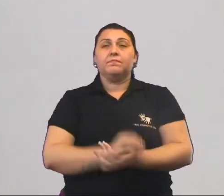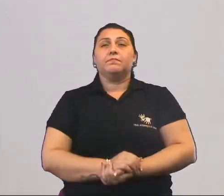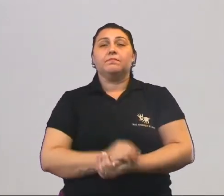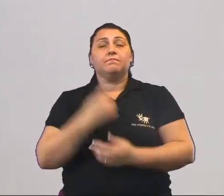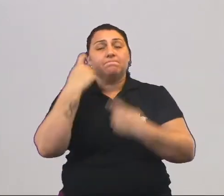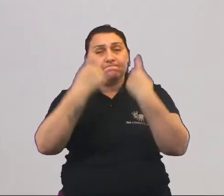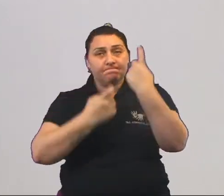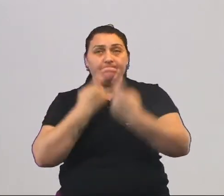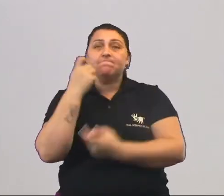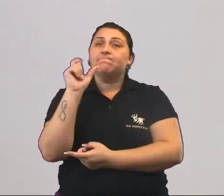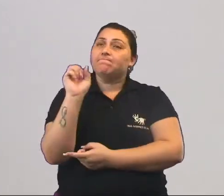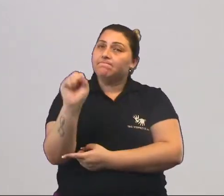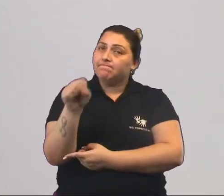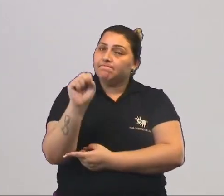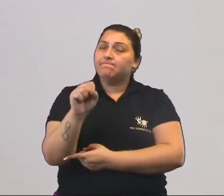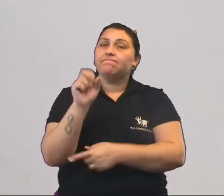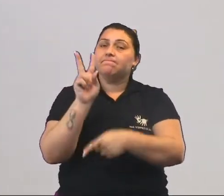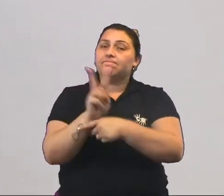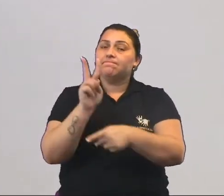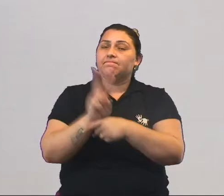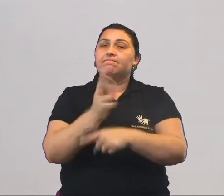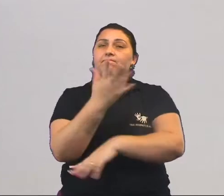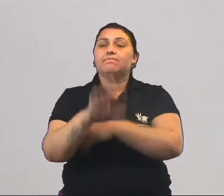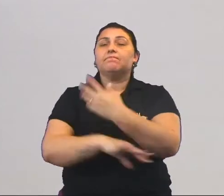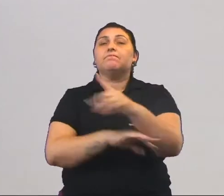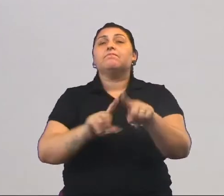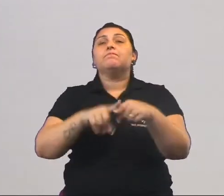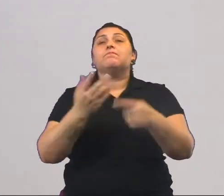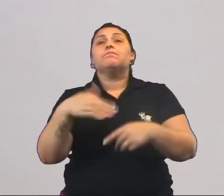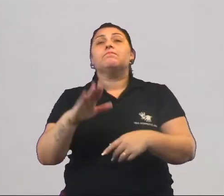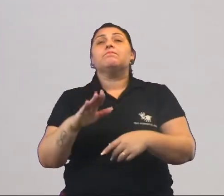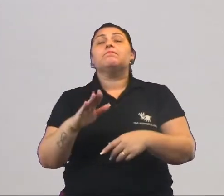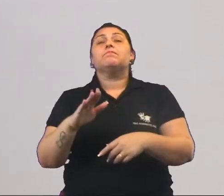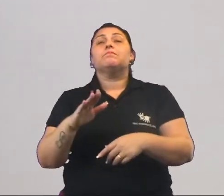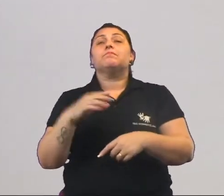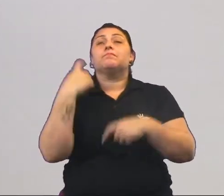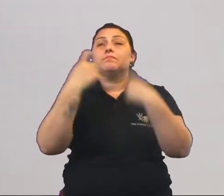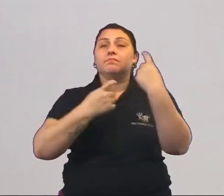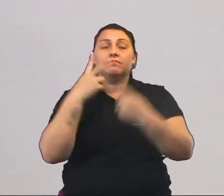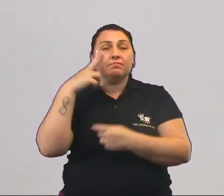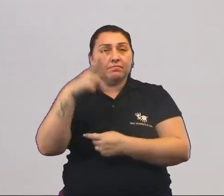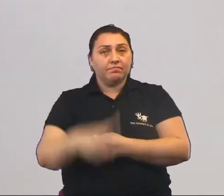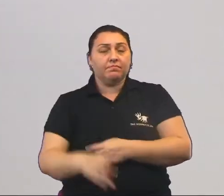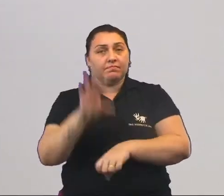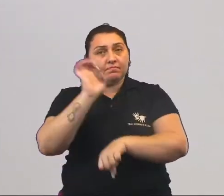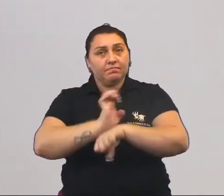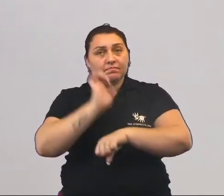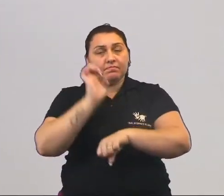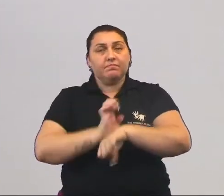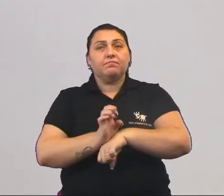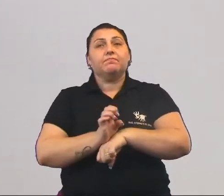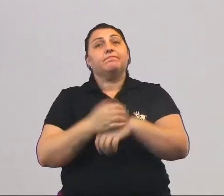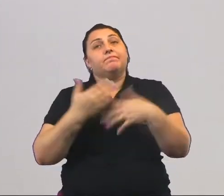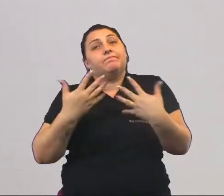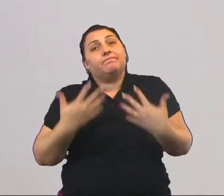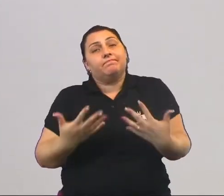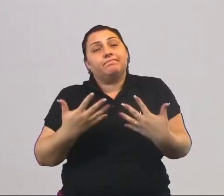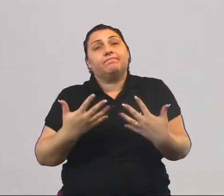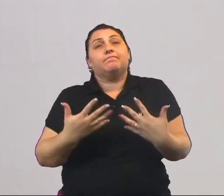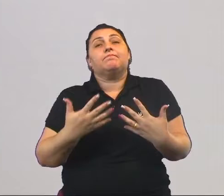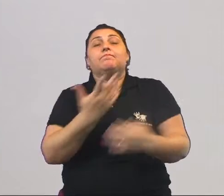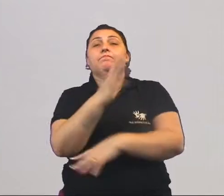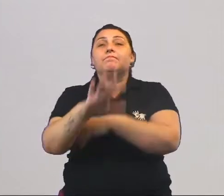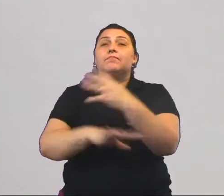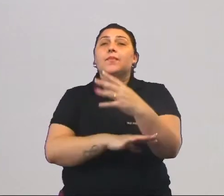essa preocupação em proteger o meio ambiente, mas qual é a maior preocupação que a gente vê nos estados, nos governantes? É o